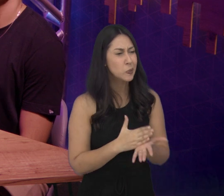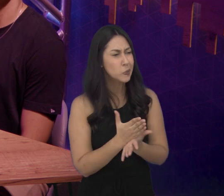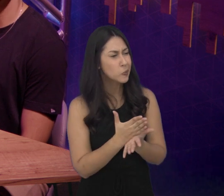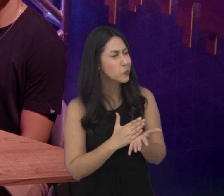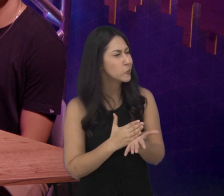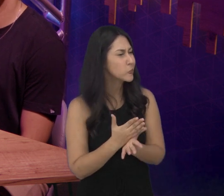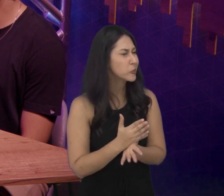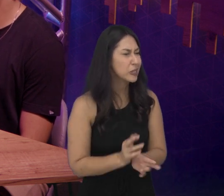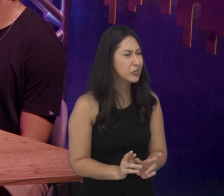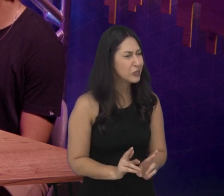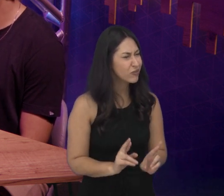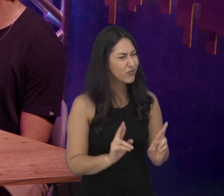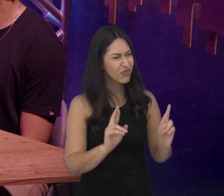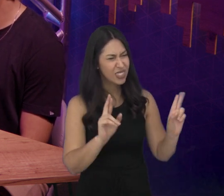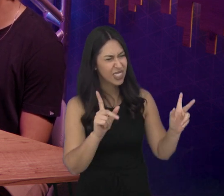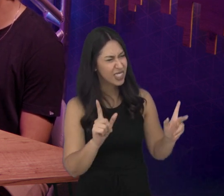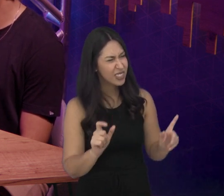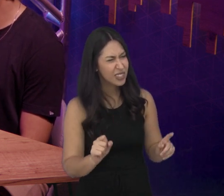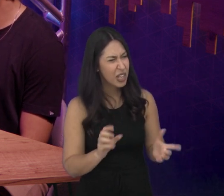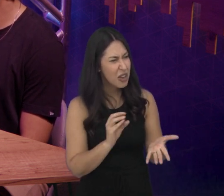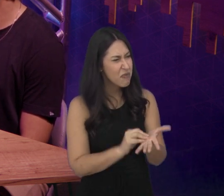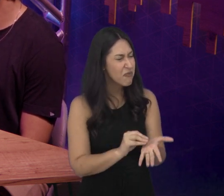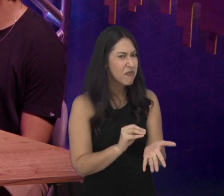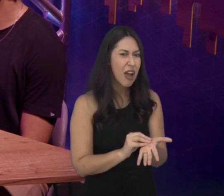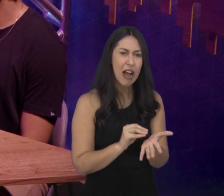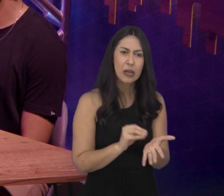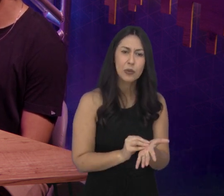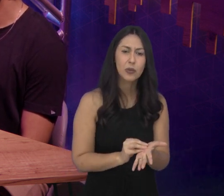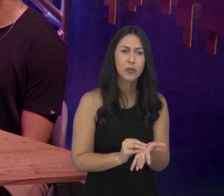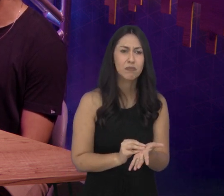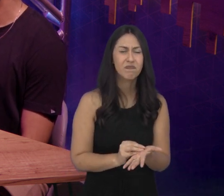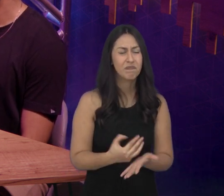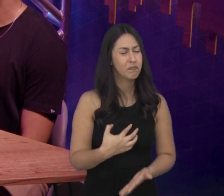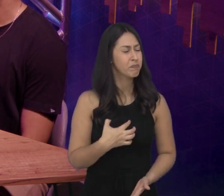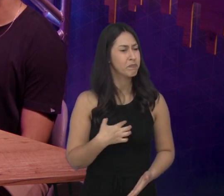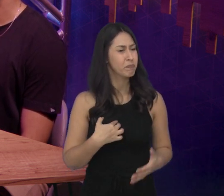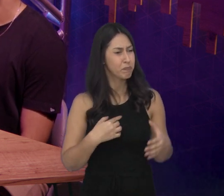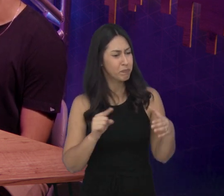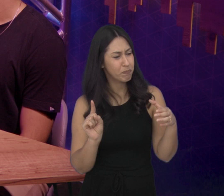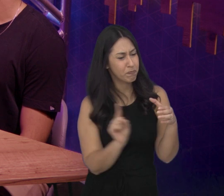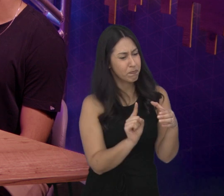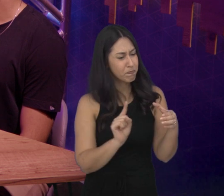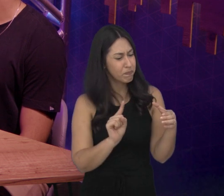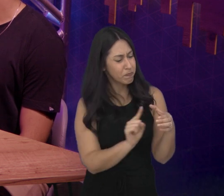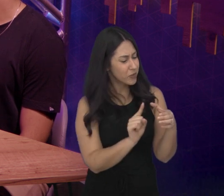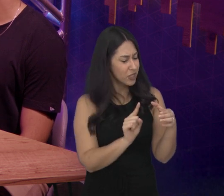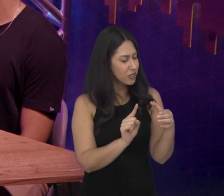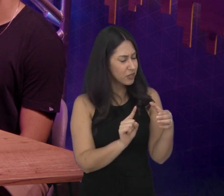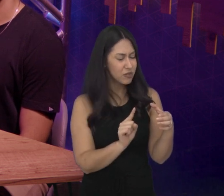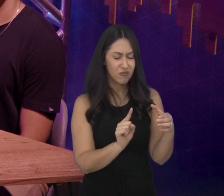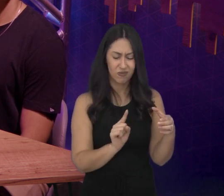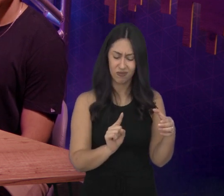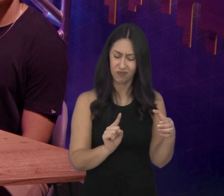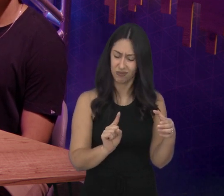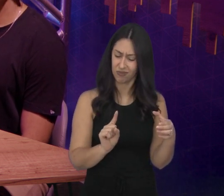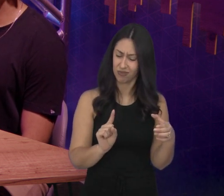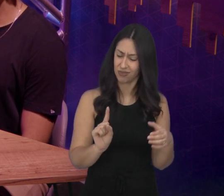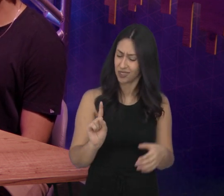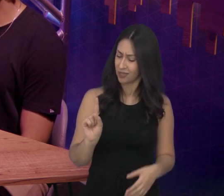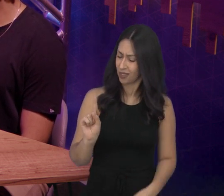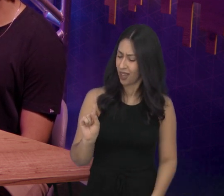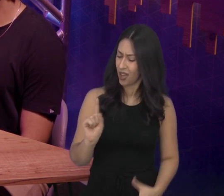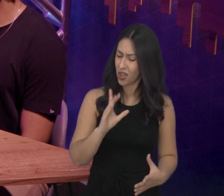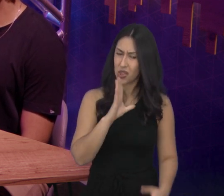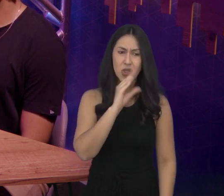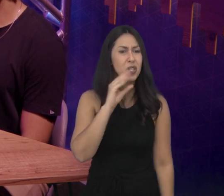lugar. Então aquela questão de sentir, né, o pássaro fora do ninho. Você não é nem mais adolescente, mas você ainda não